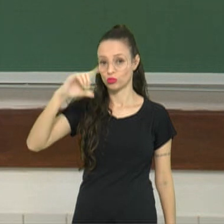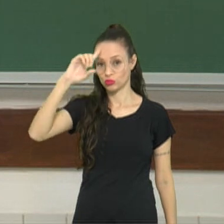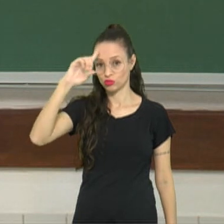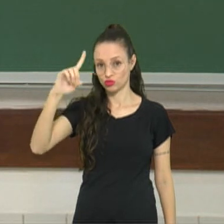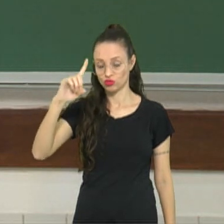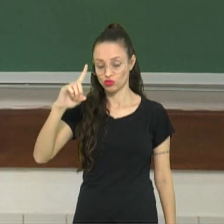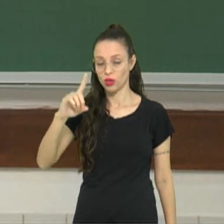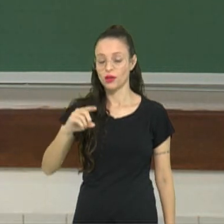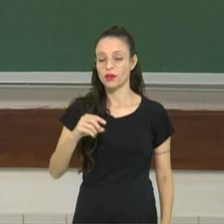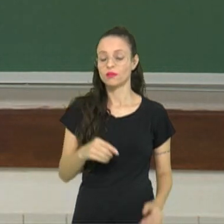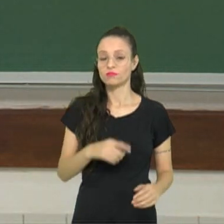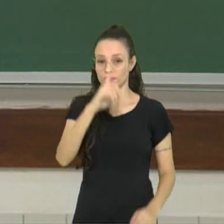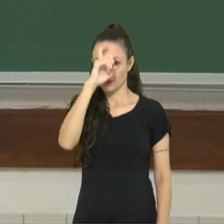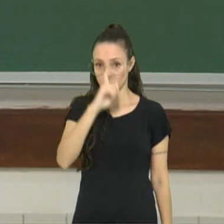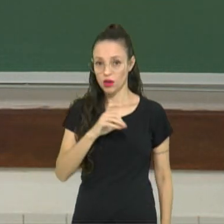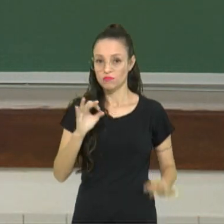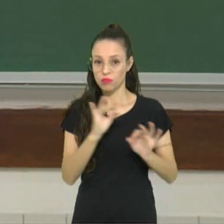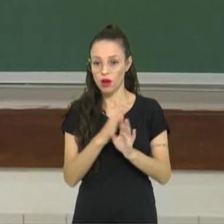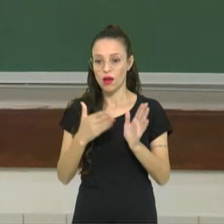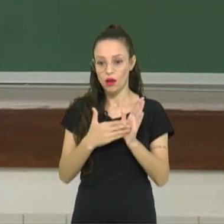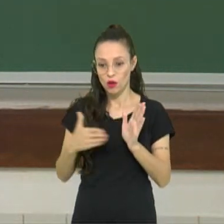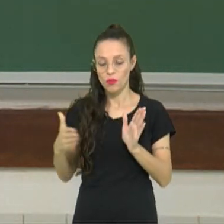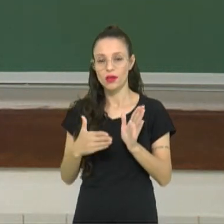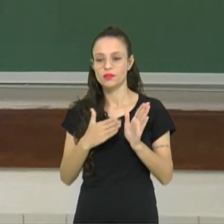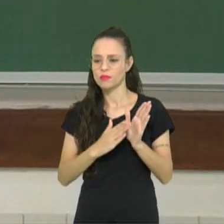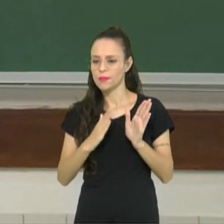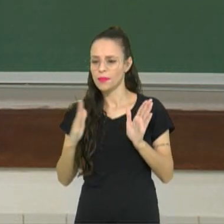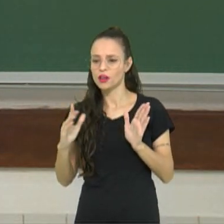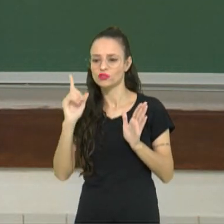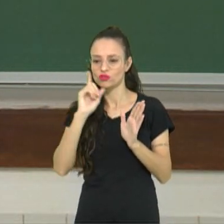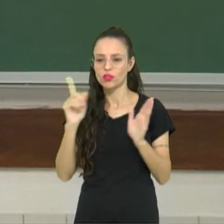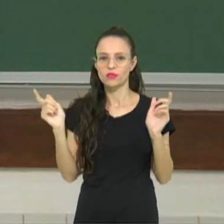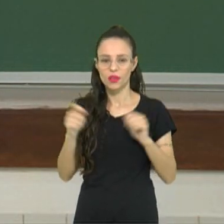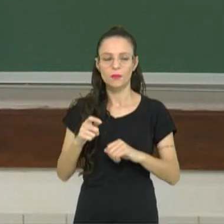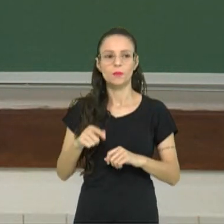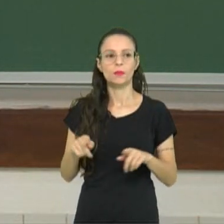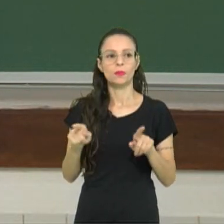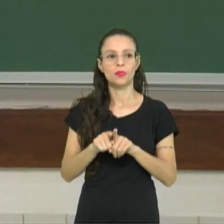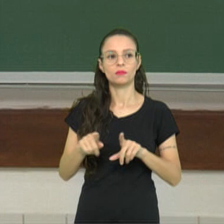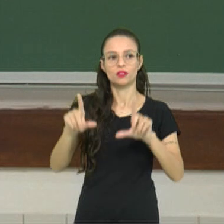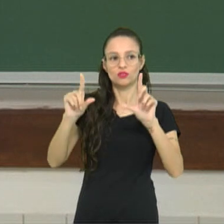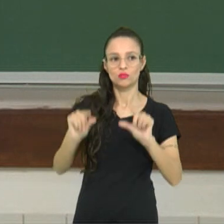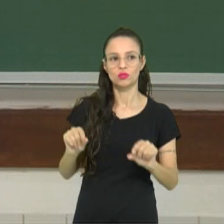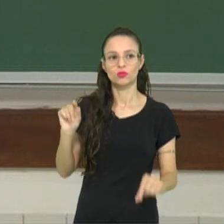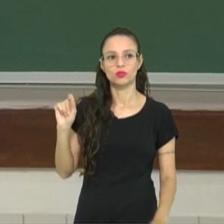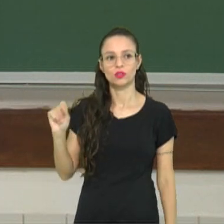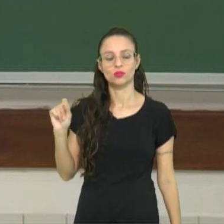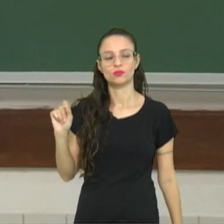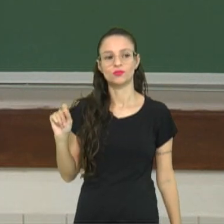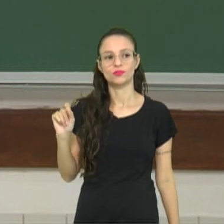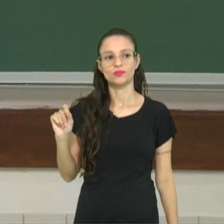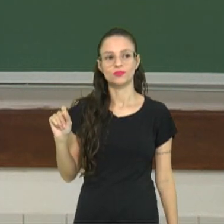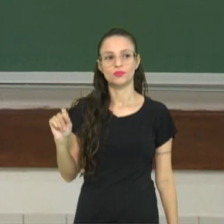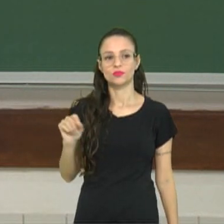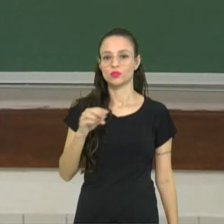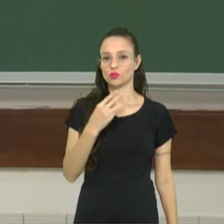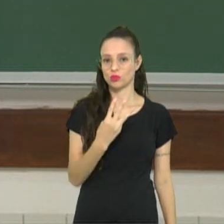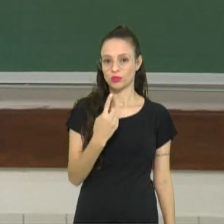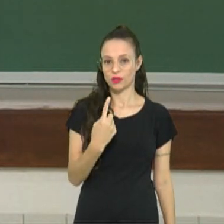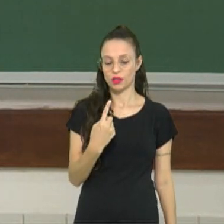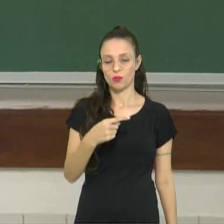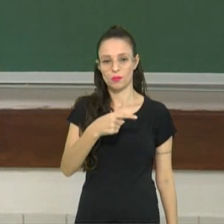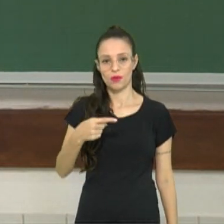após o início da menstruação que ela vai começar a contar como dia fértil e vai terminar diminuindo ali do